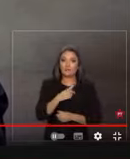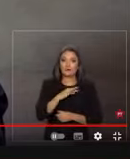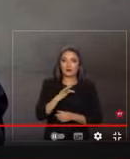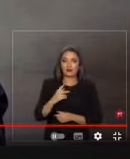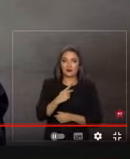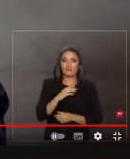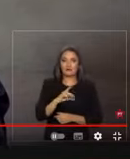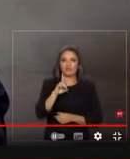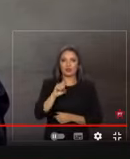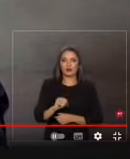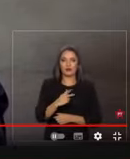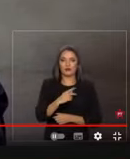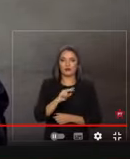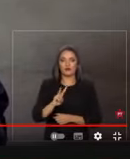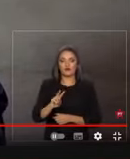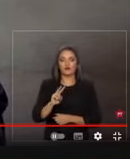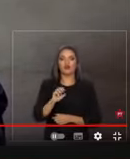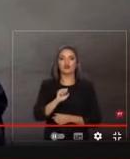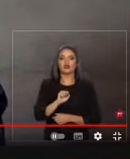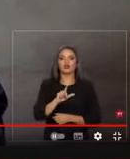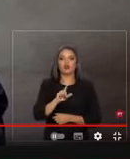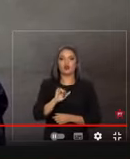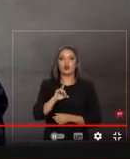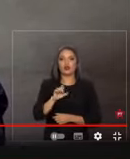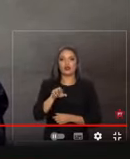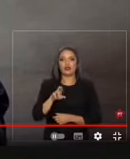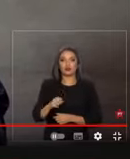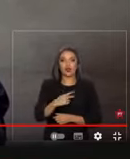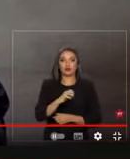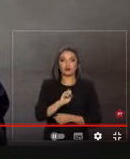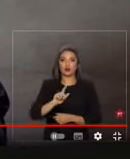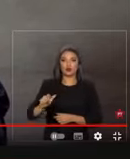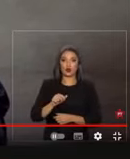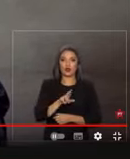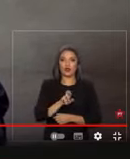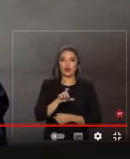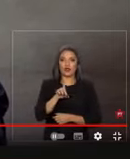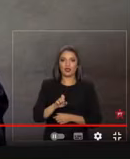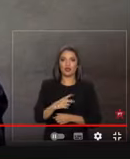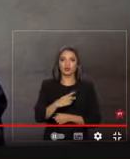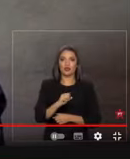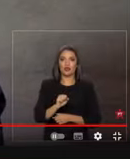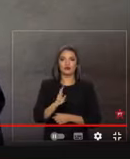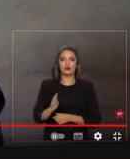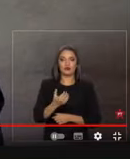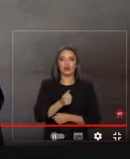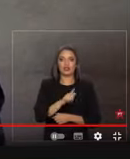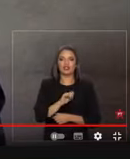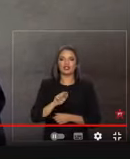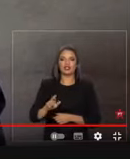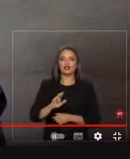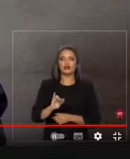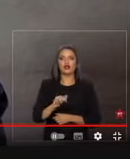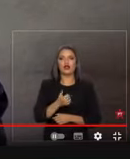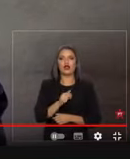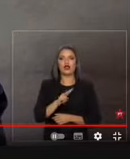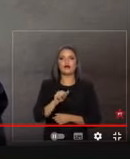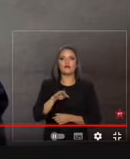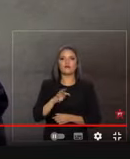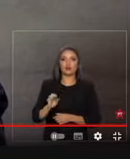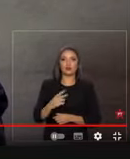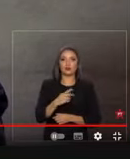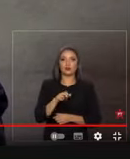PCdoB, PV, Solidariedade, Federação PSOL Rede, PSB, Agir, Avante, PROS, Geraldo